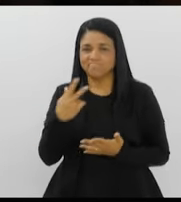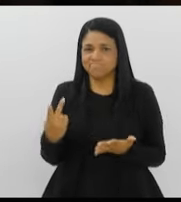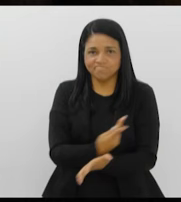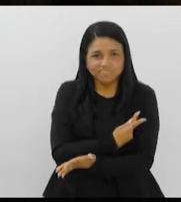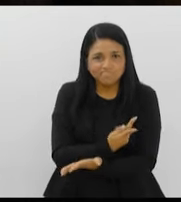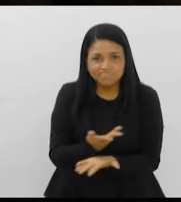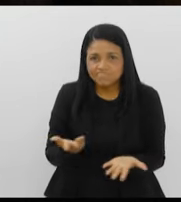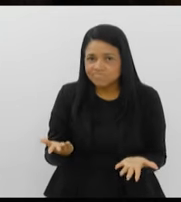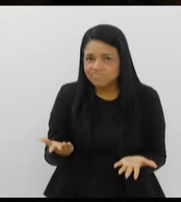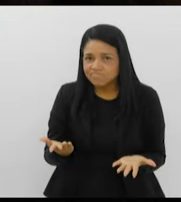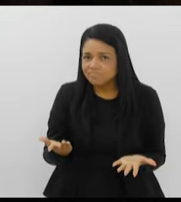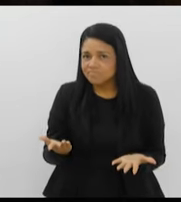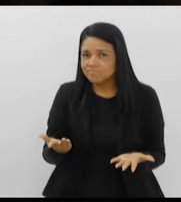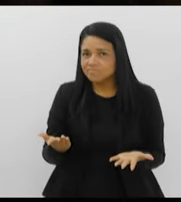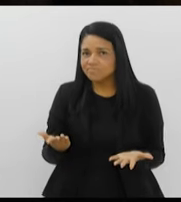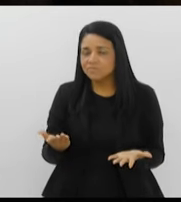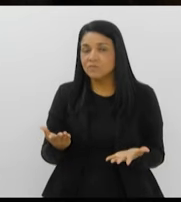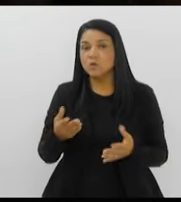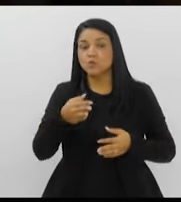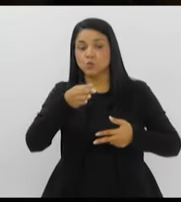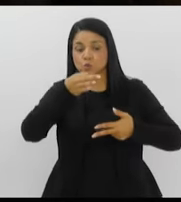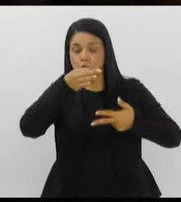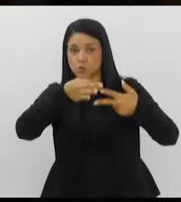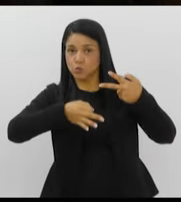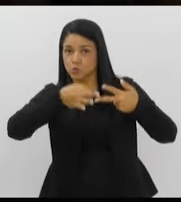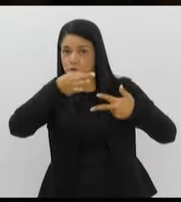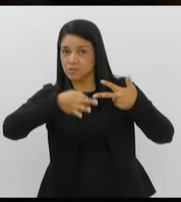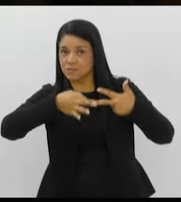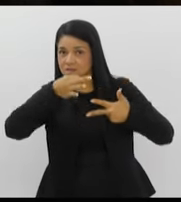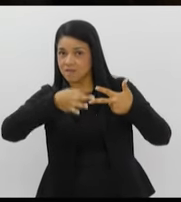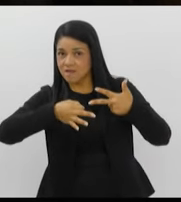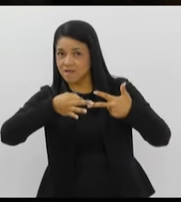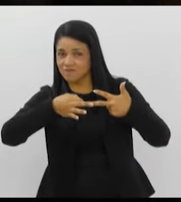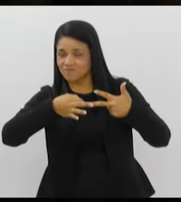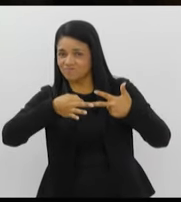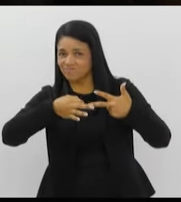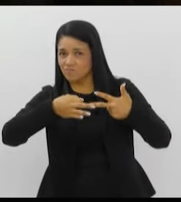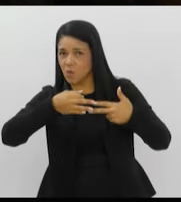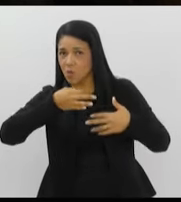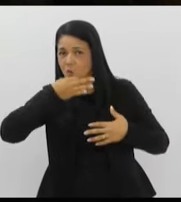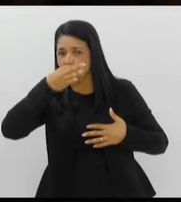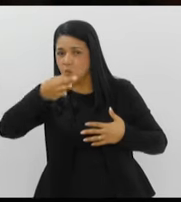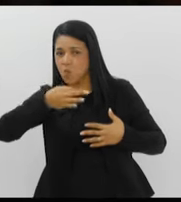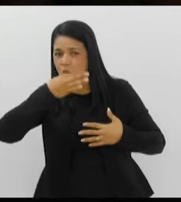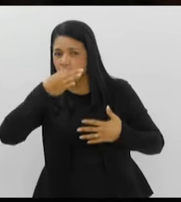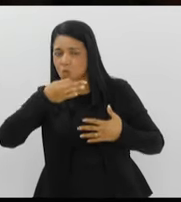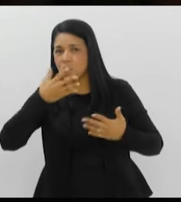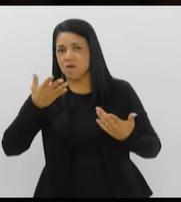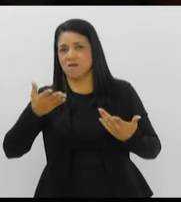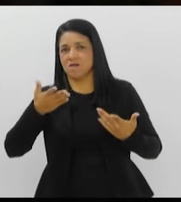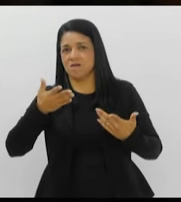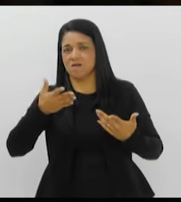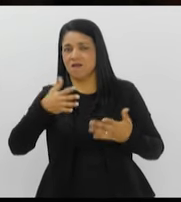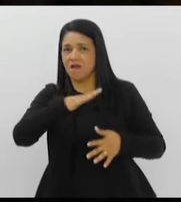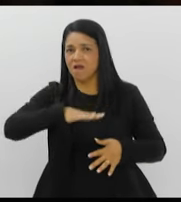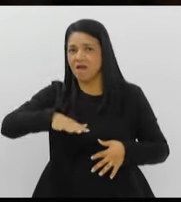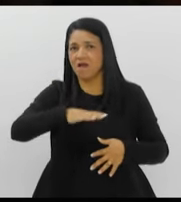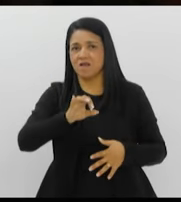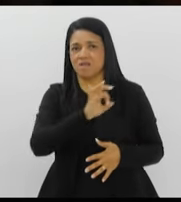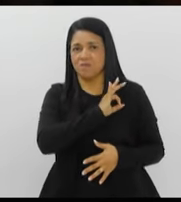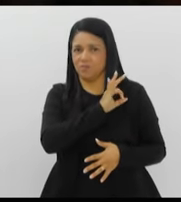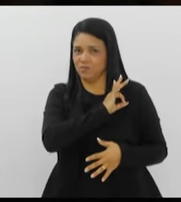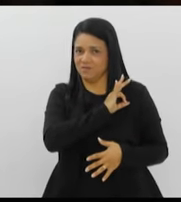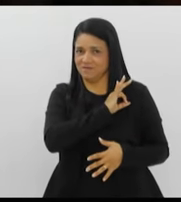equivocadamente, é o judiciário palpitar nesse segmento. Porque não